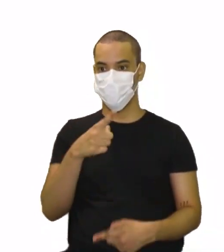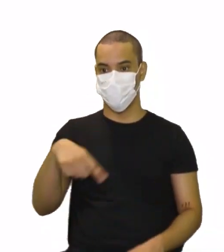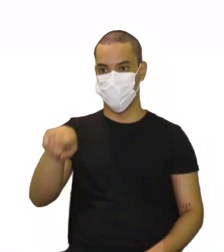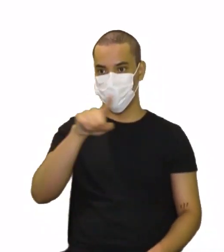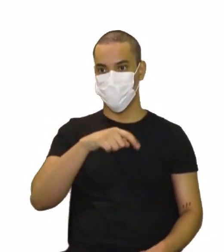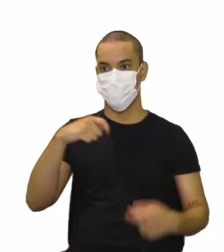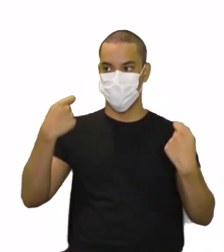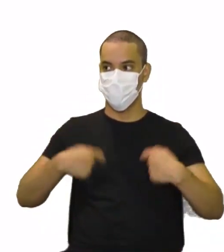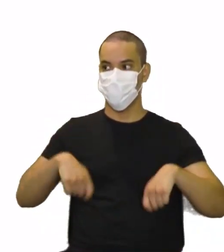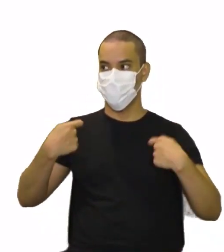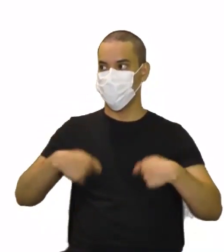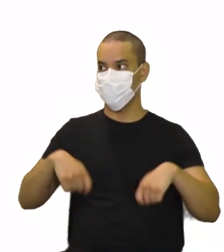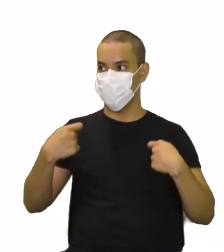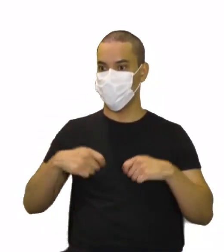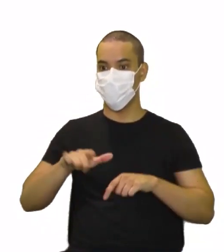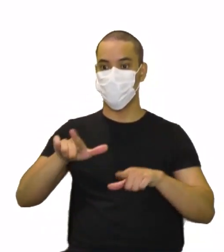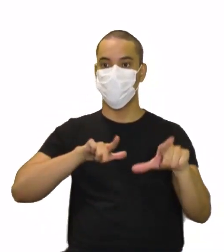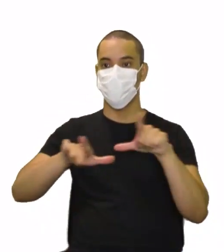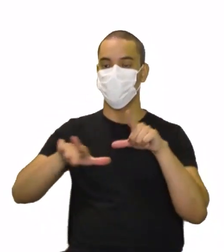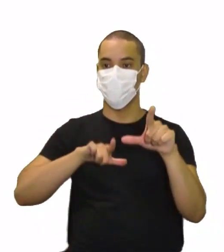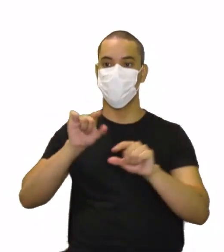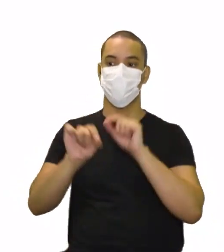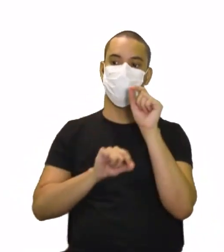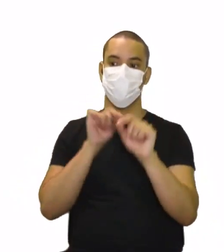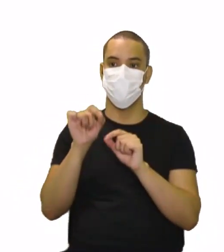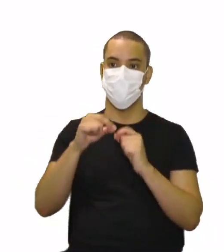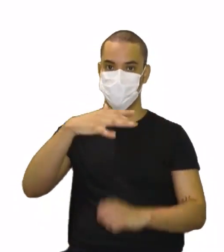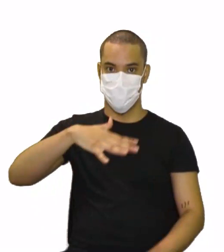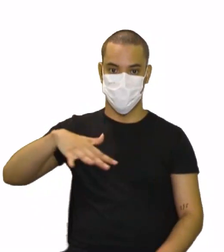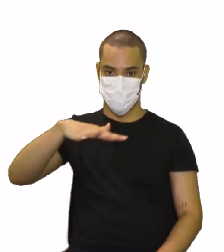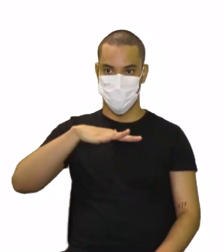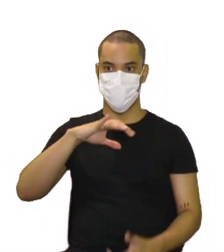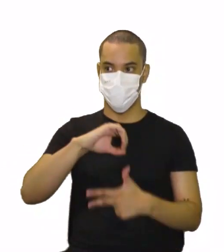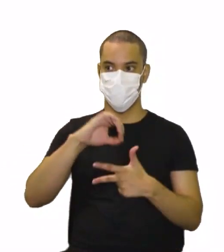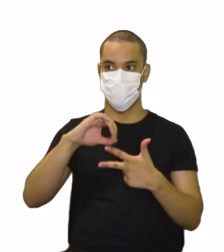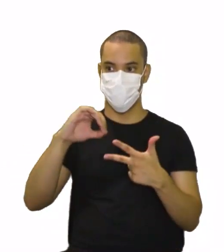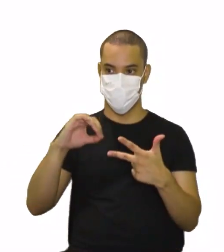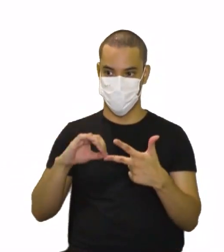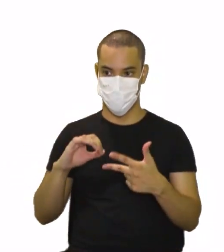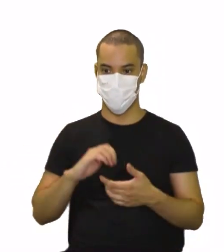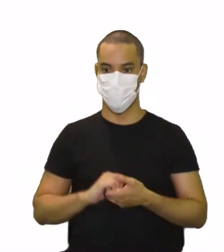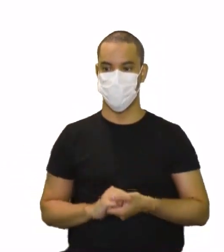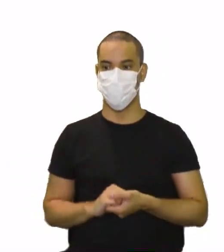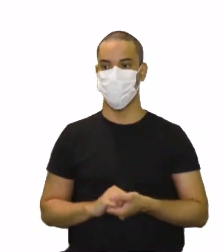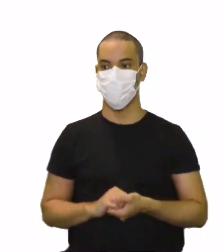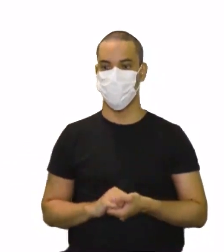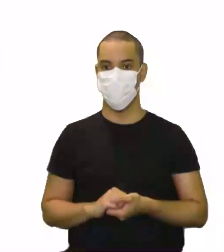você estar trabalhando aí essa parte. Bom,